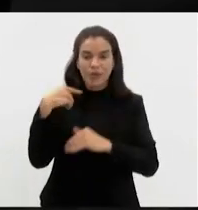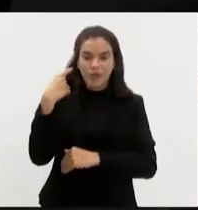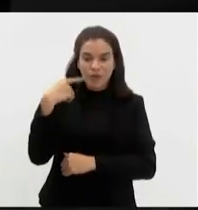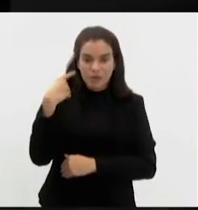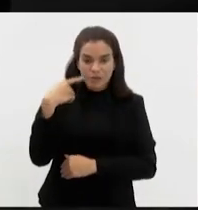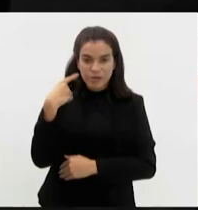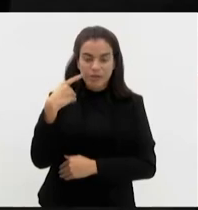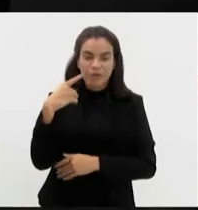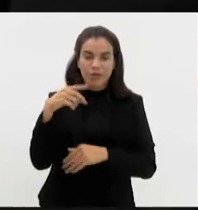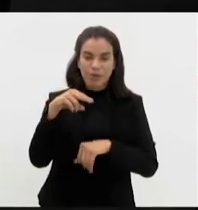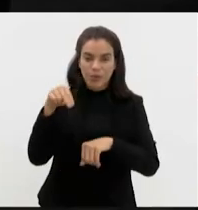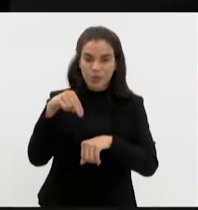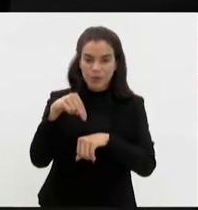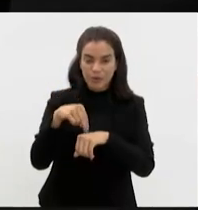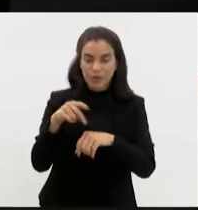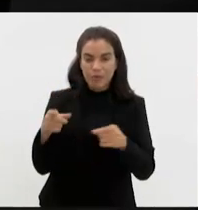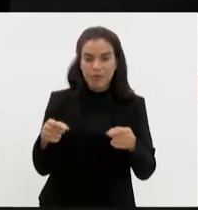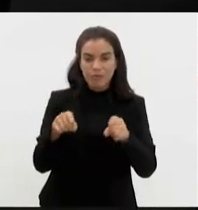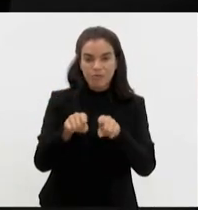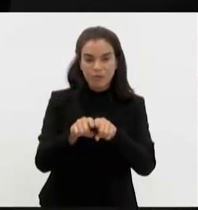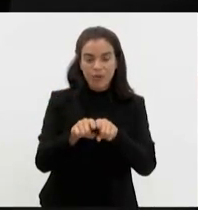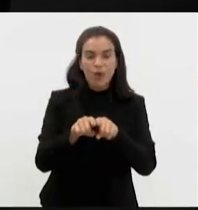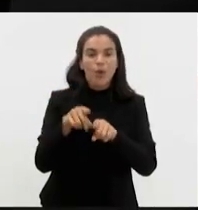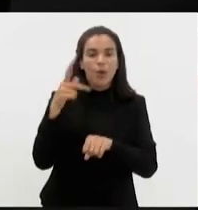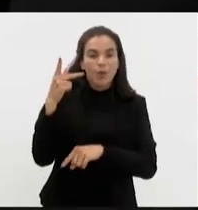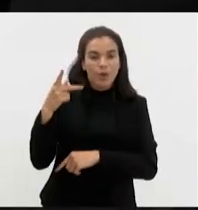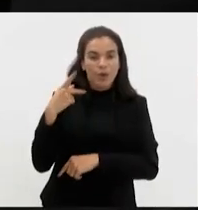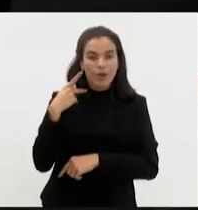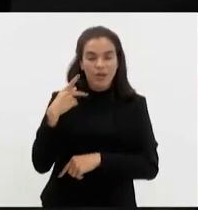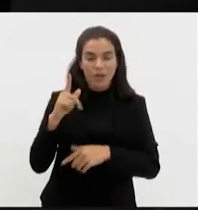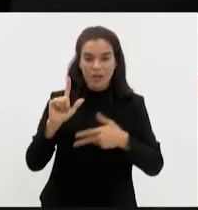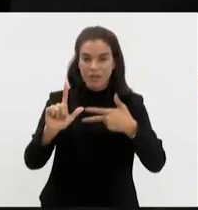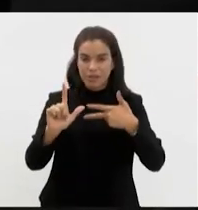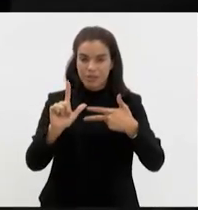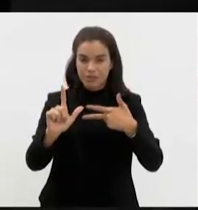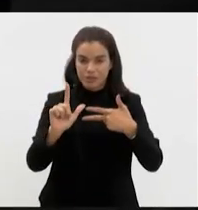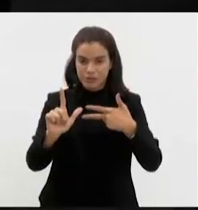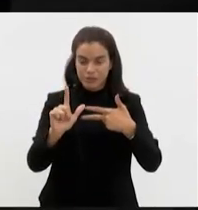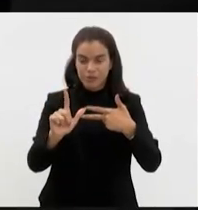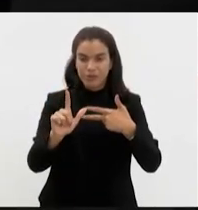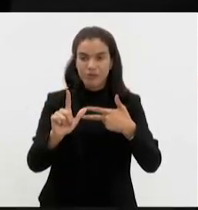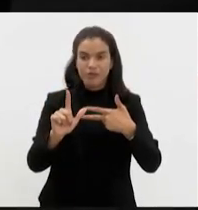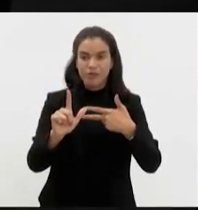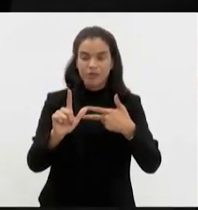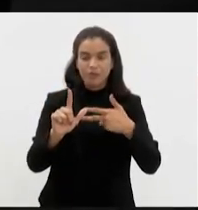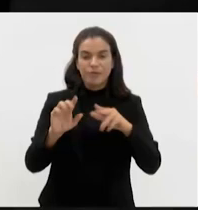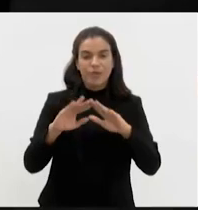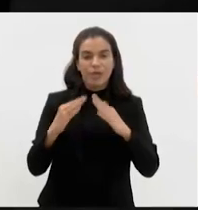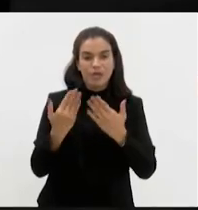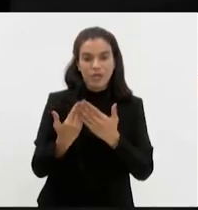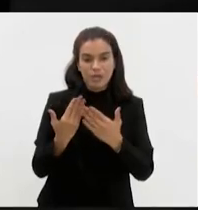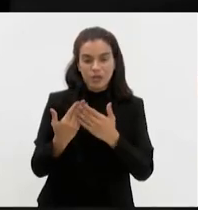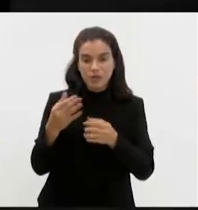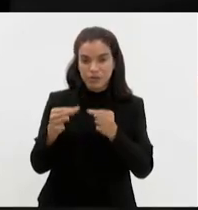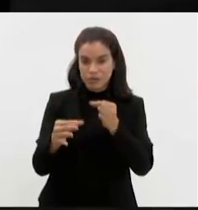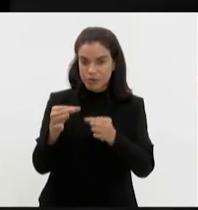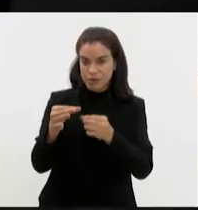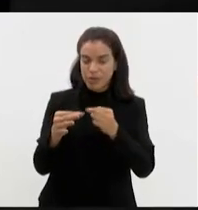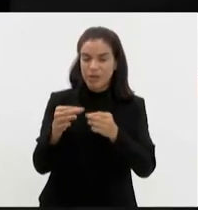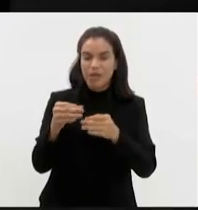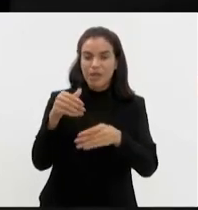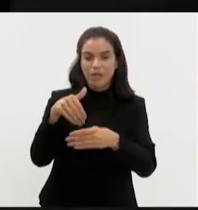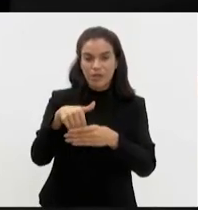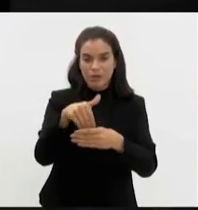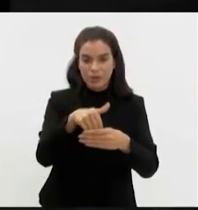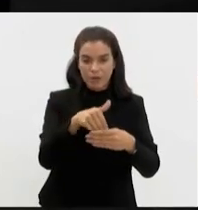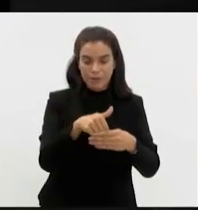União em parceria com a nossa procuradoria Legislativa com a escola judiciária Eleitoral